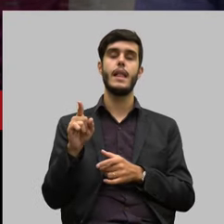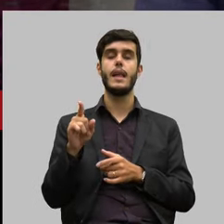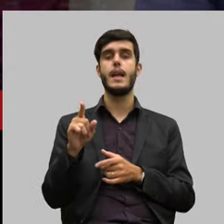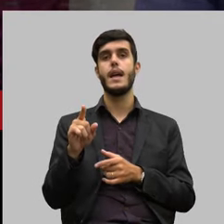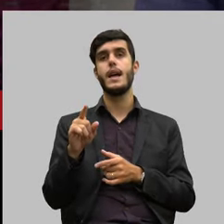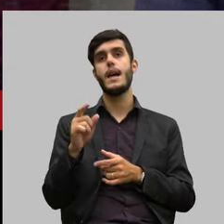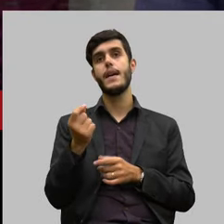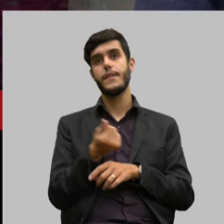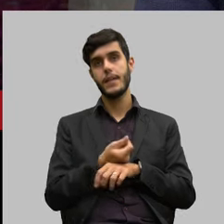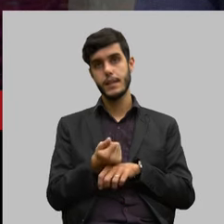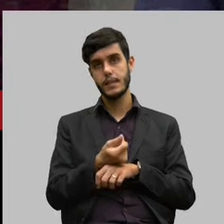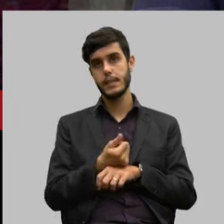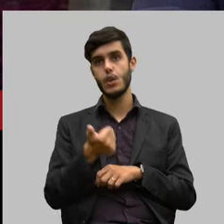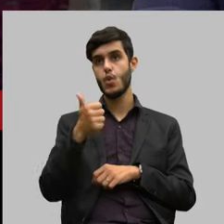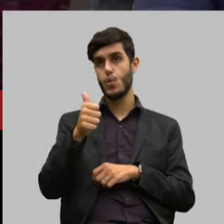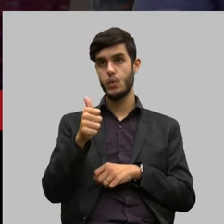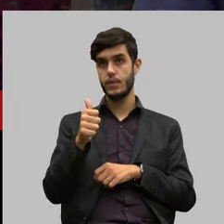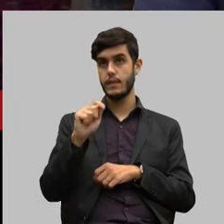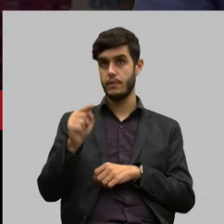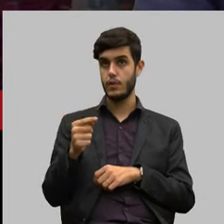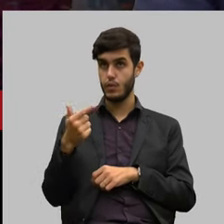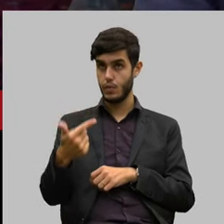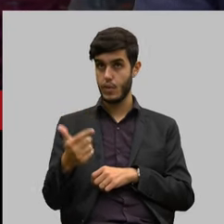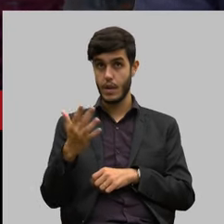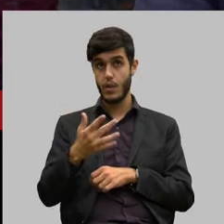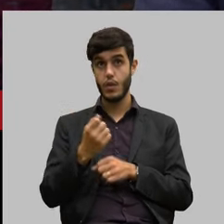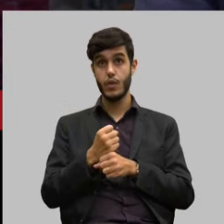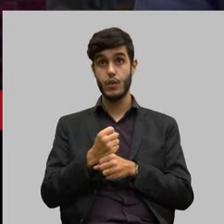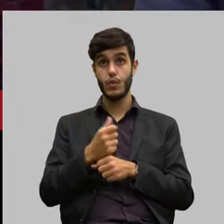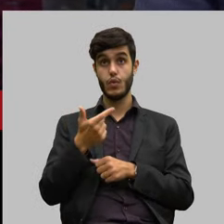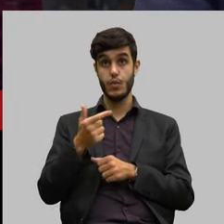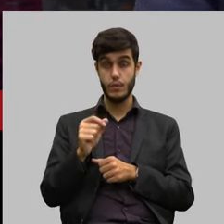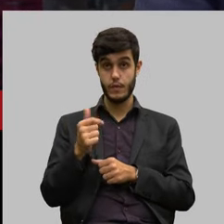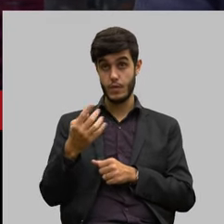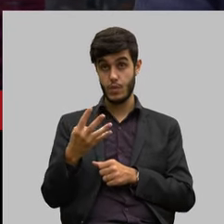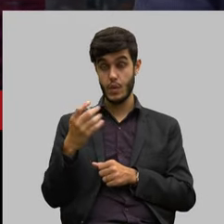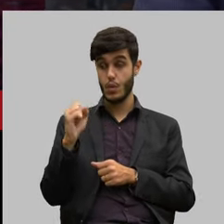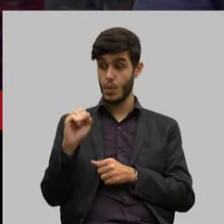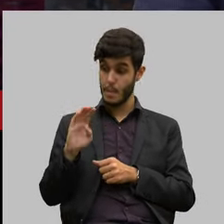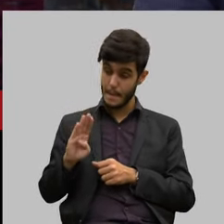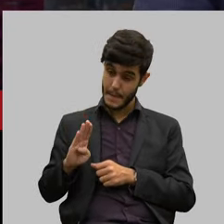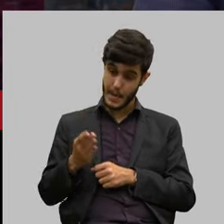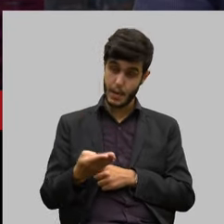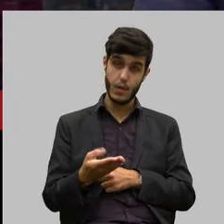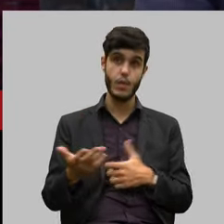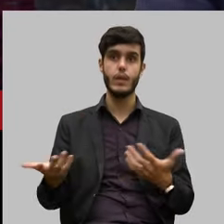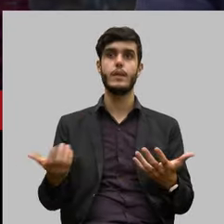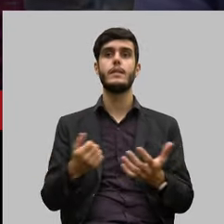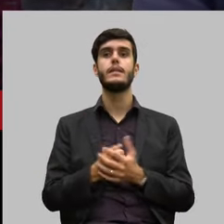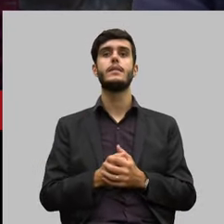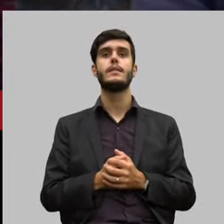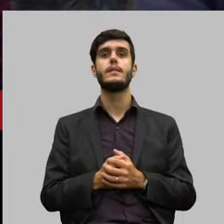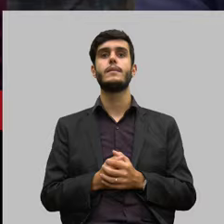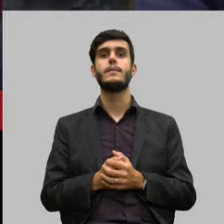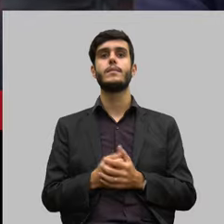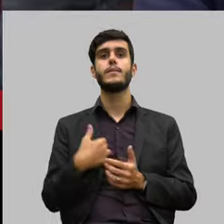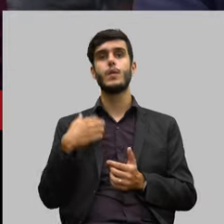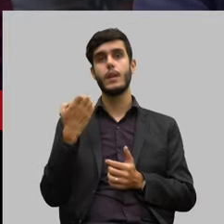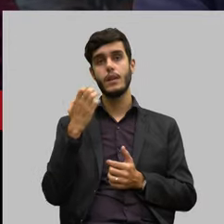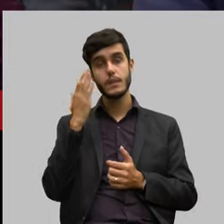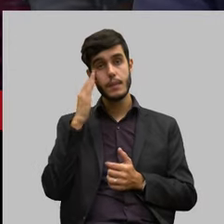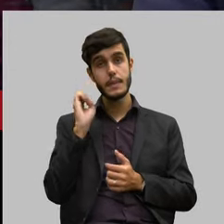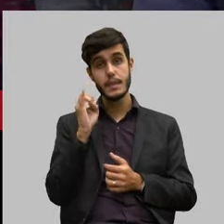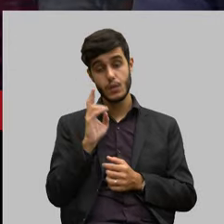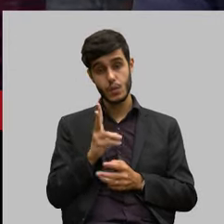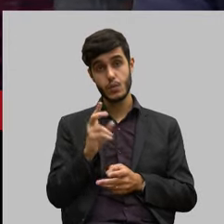de 11,2 agora em 2024 de 8 Bi eu queria saber se permanece isso